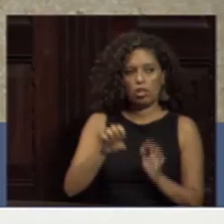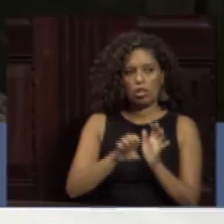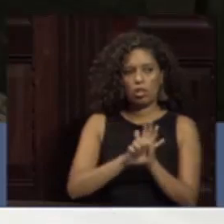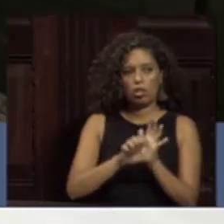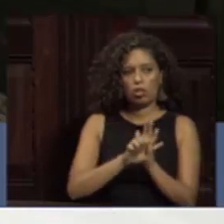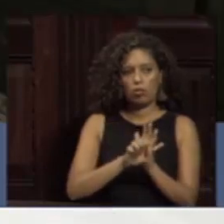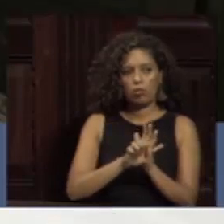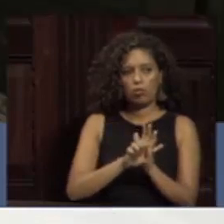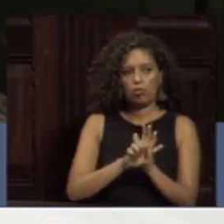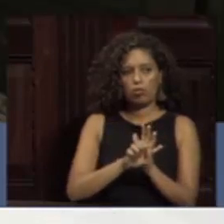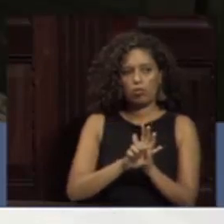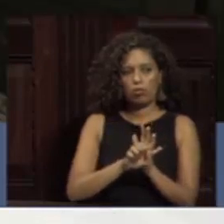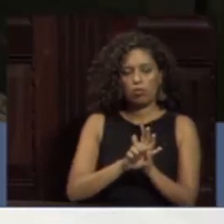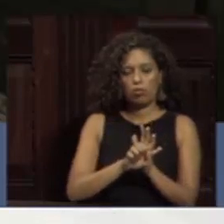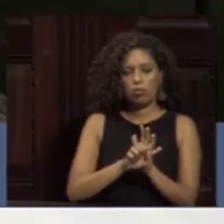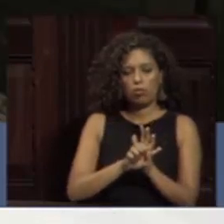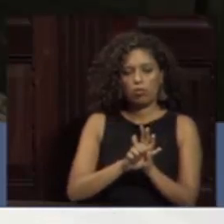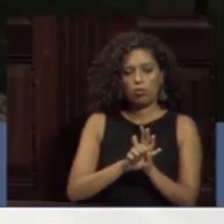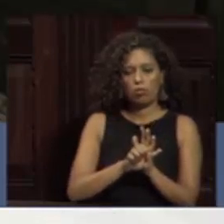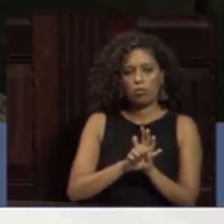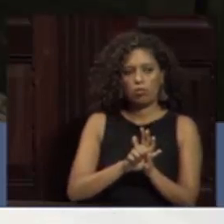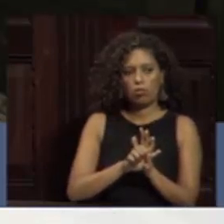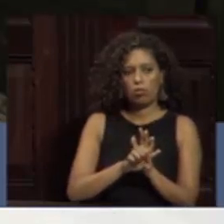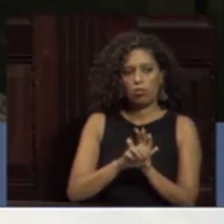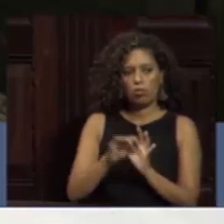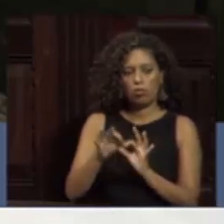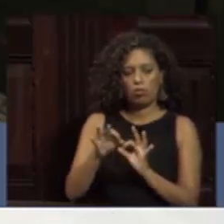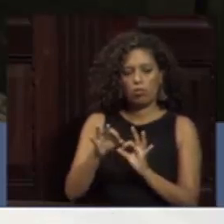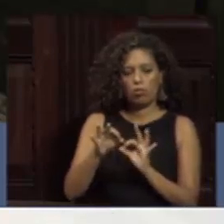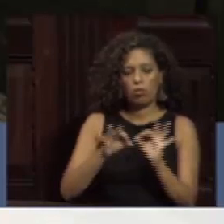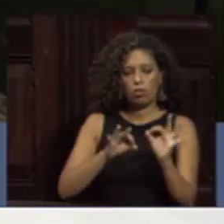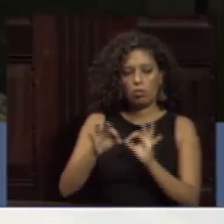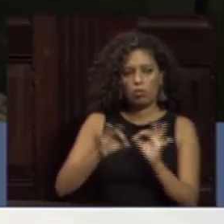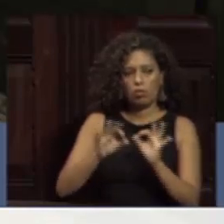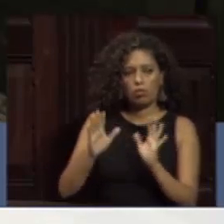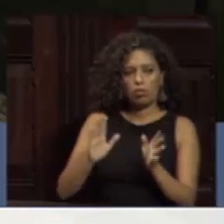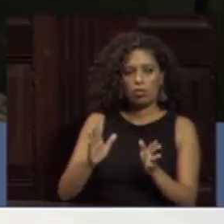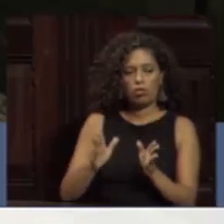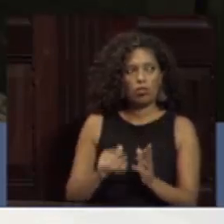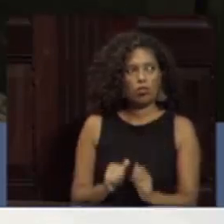estou atrapalhando o projeto de Vossa Excelência. Eu só estou corrigindo a redação.